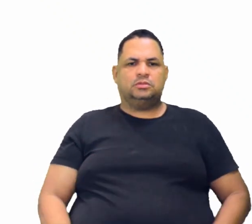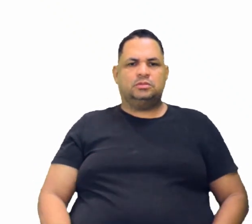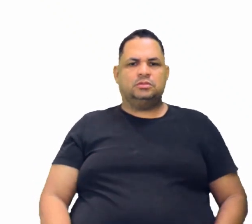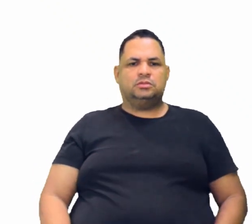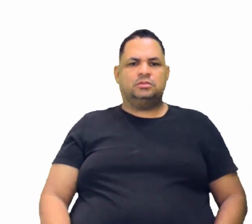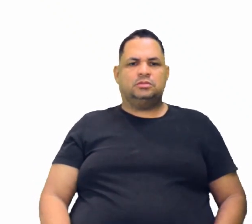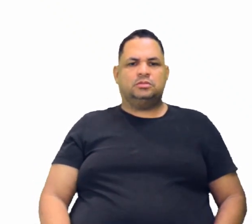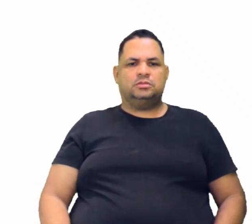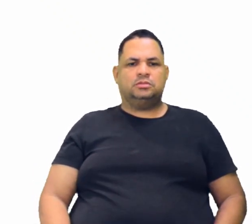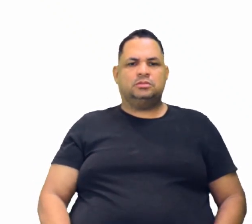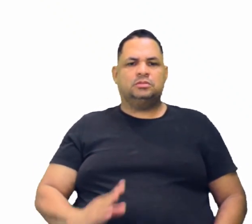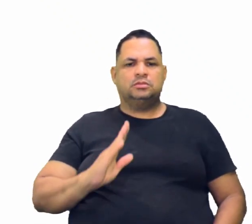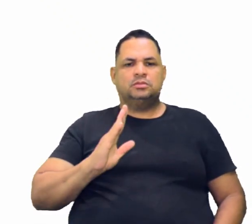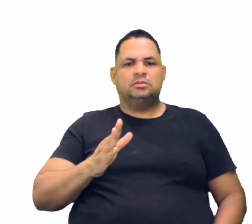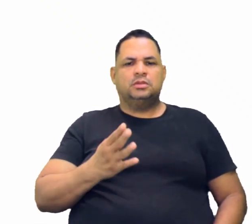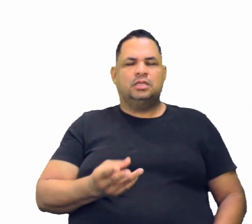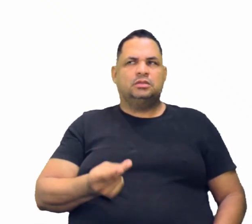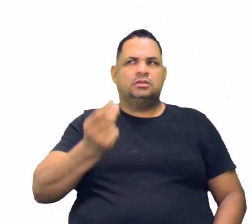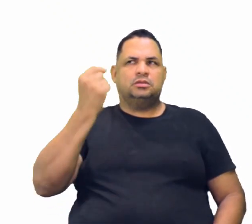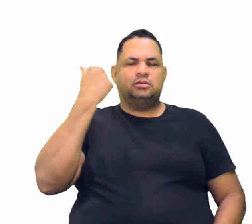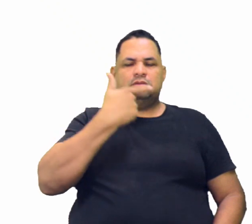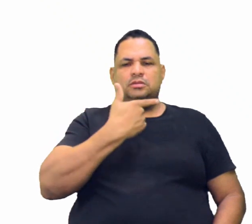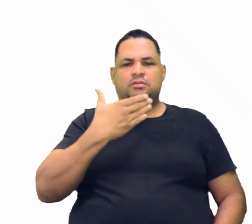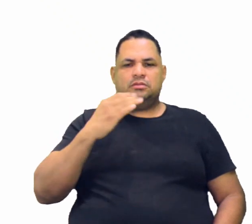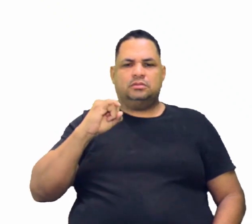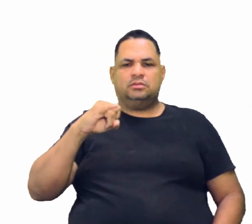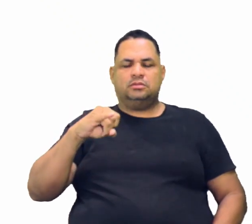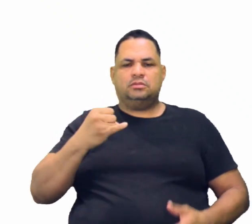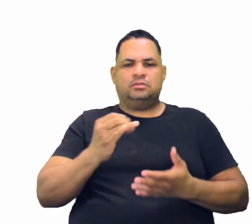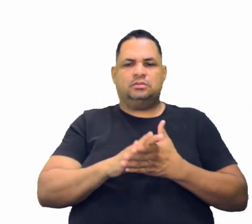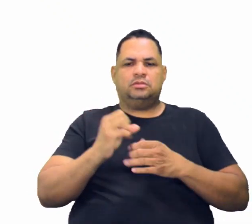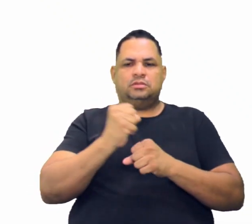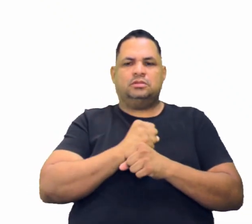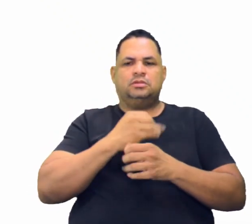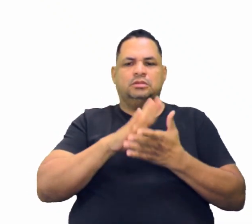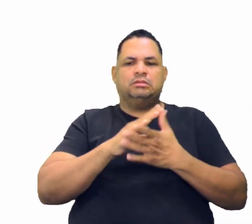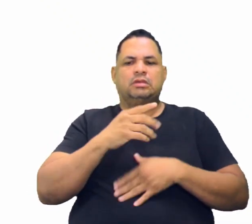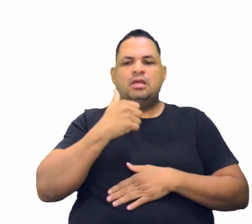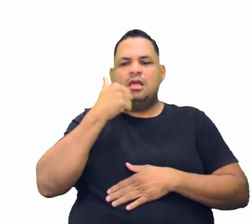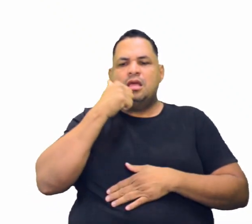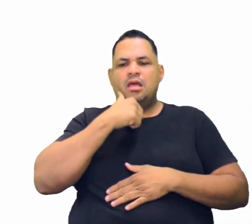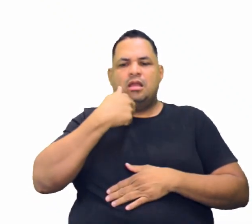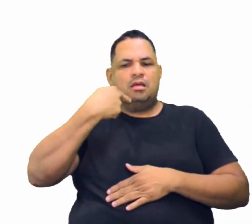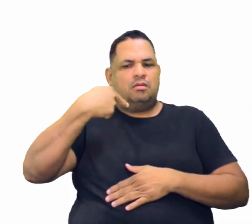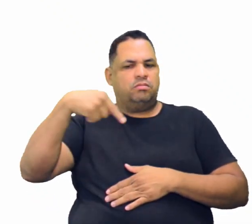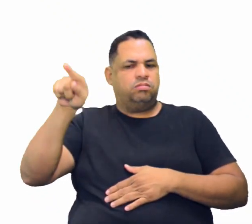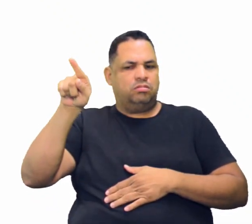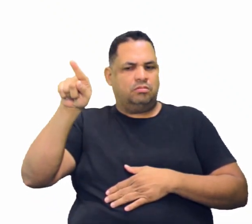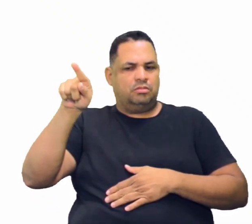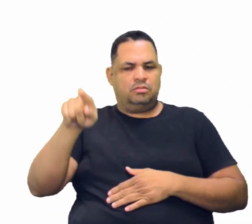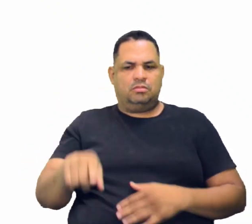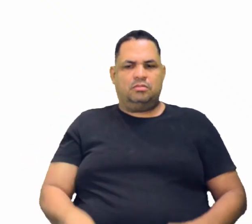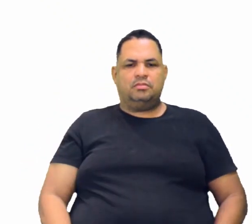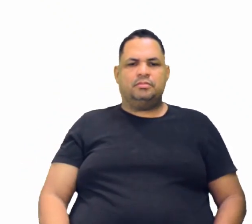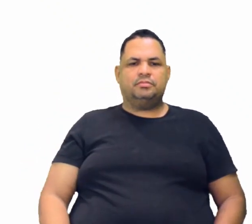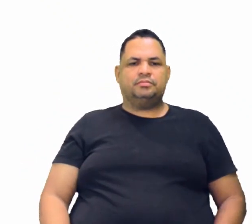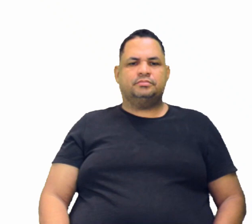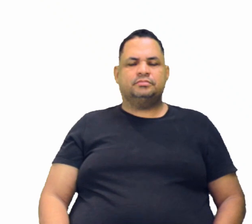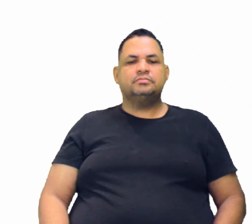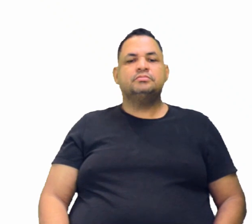Já deve fazer 20 anos que ela foi embora. Olha aqui o auxiliar aqui do fazer.